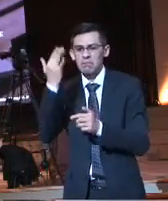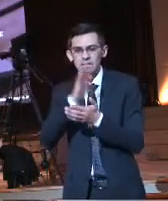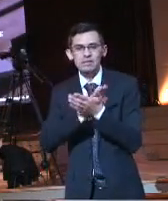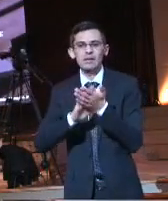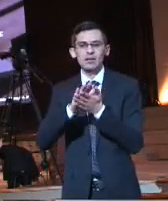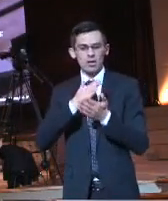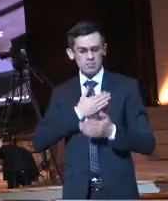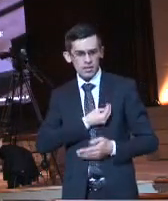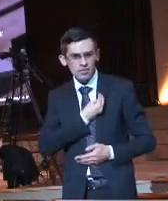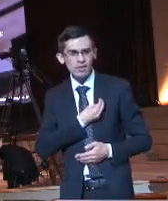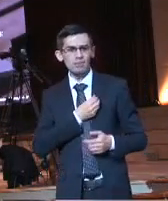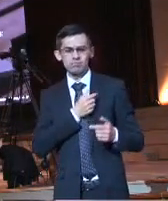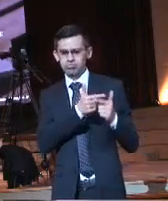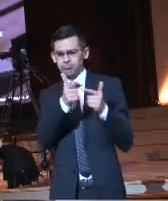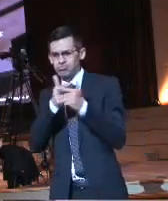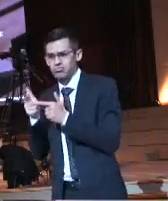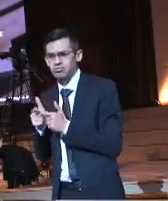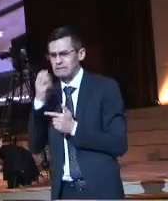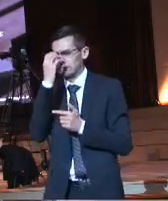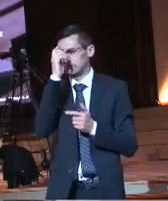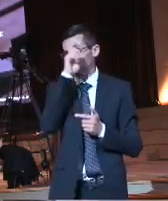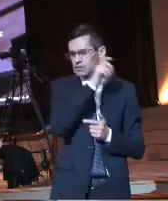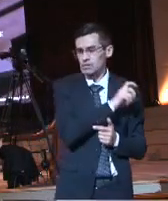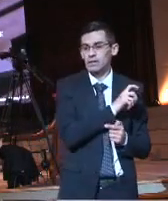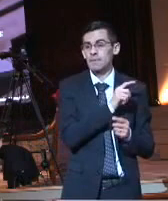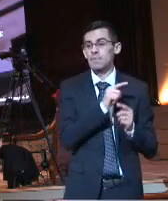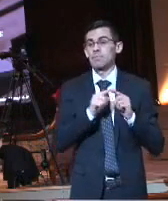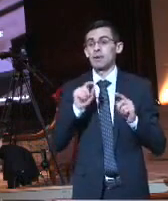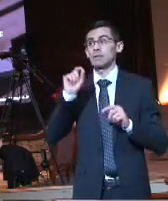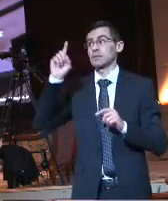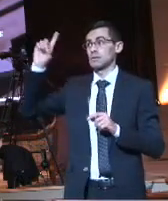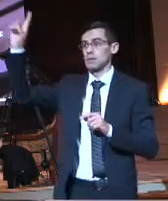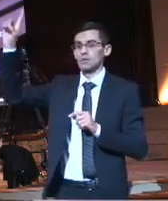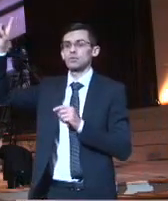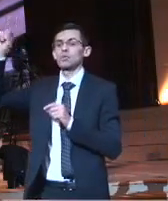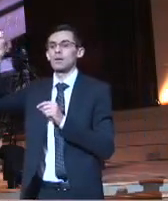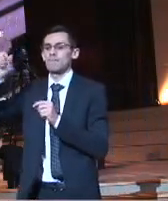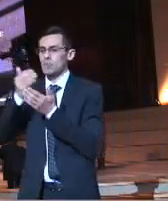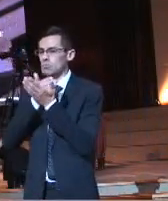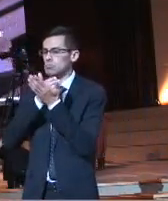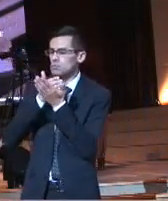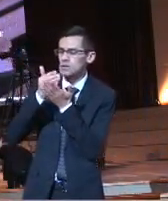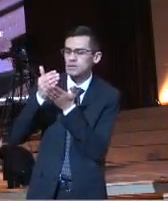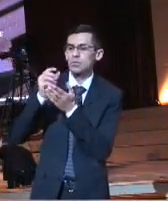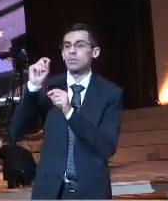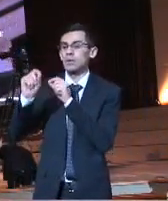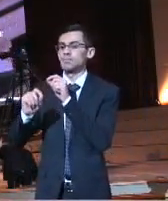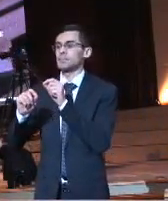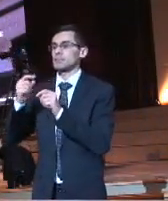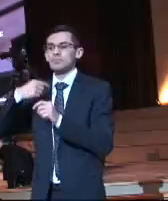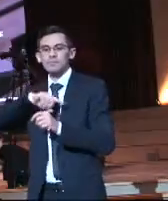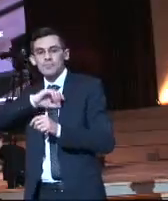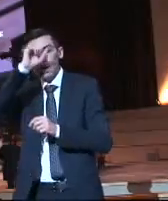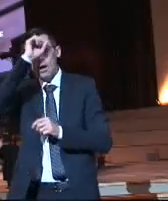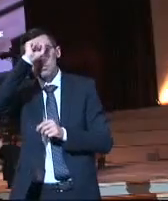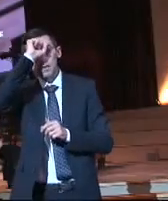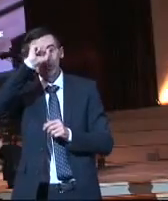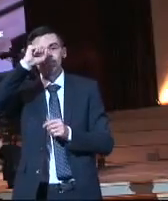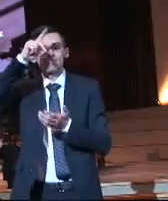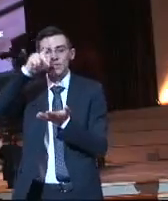que? E aí então Deus coloca a gente numa situação em que a gente vai aprender quem